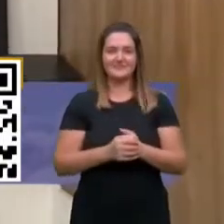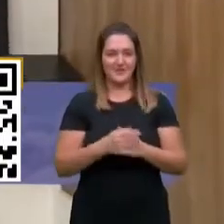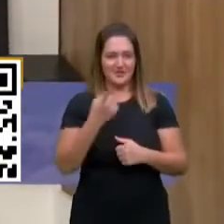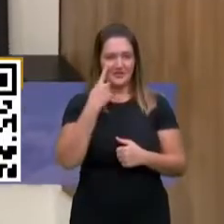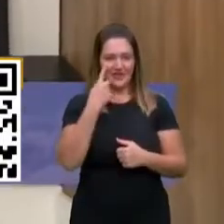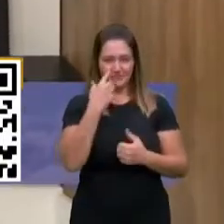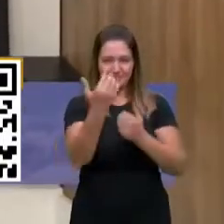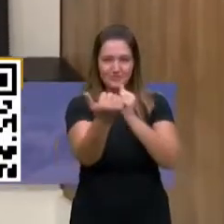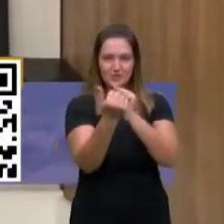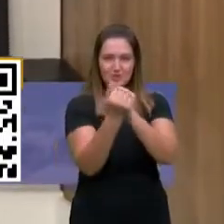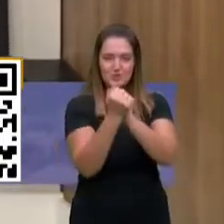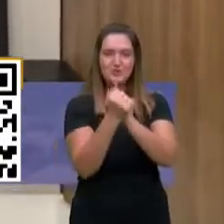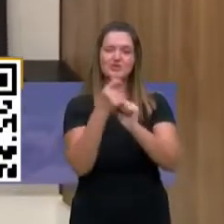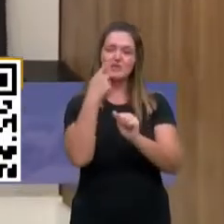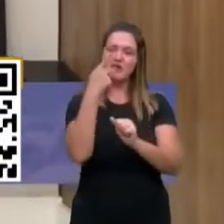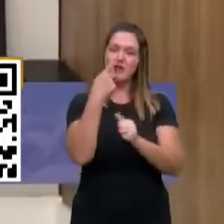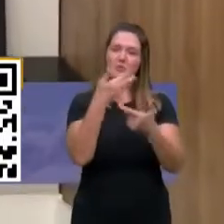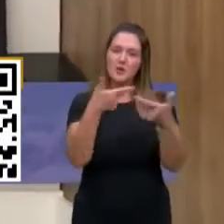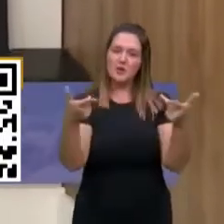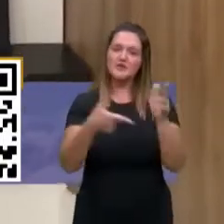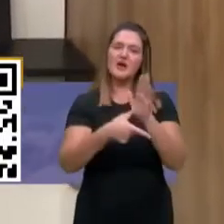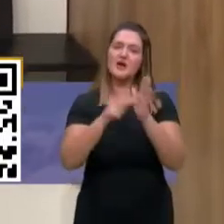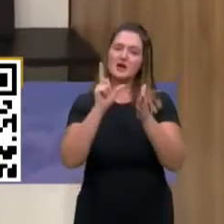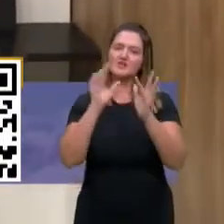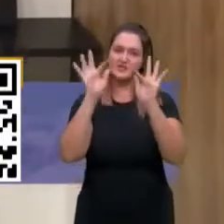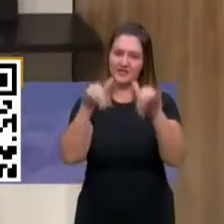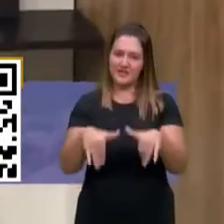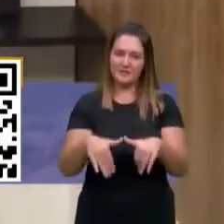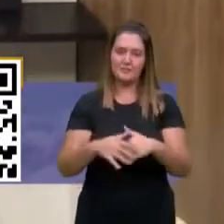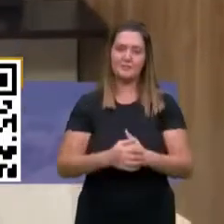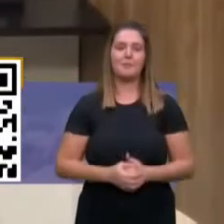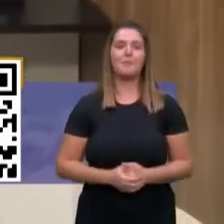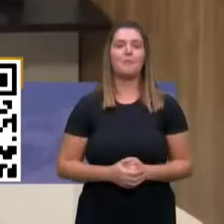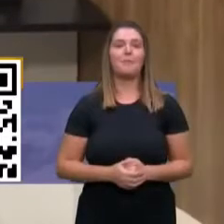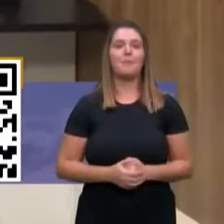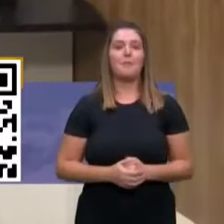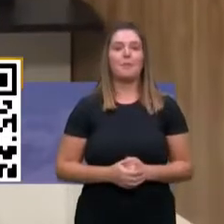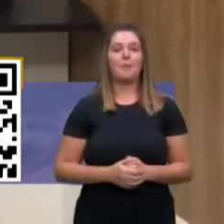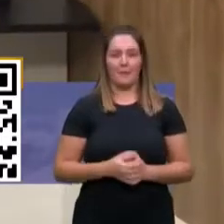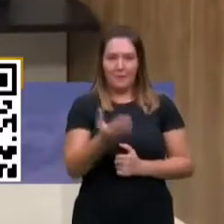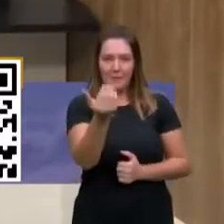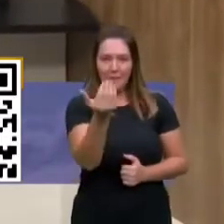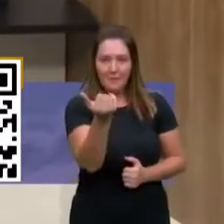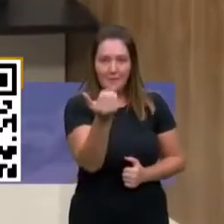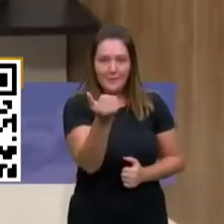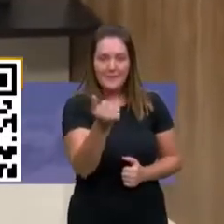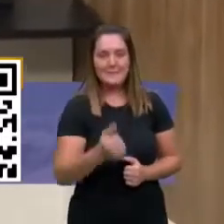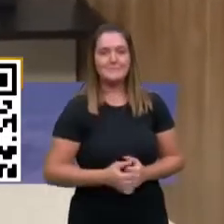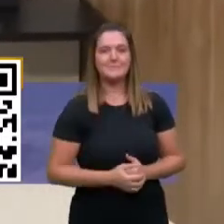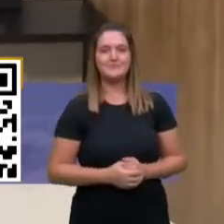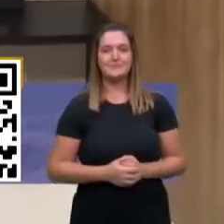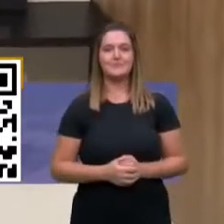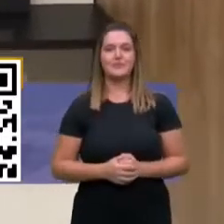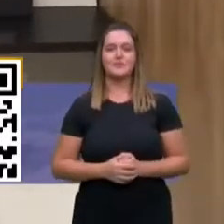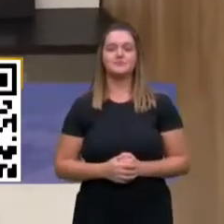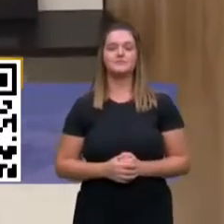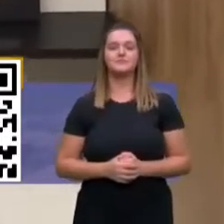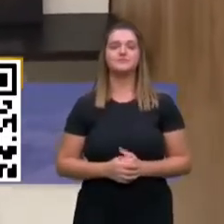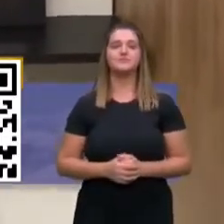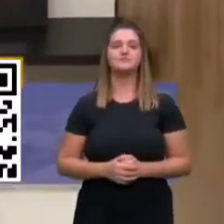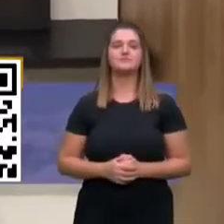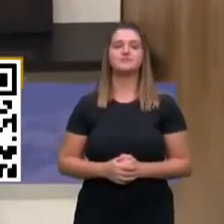para eu falar com você algumas palavrinhas antes de terminar e antes de orar. Vem cá, chega mais perto. É o